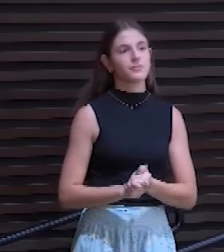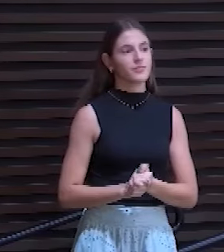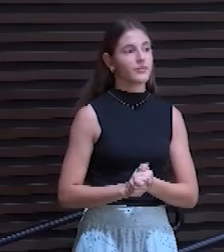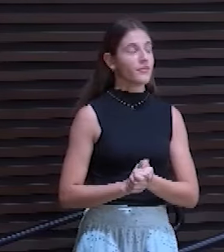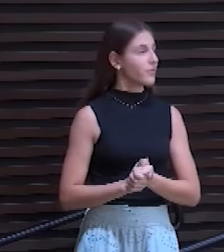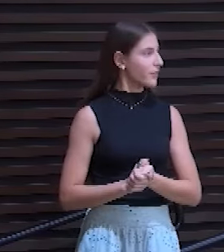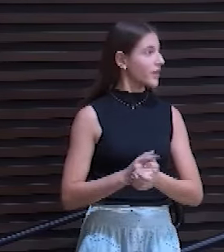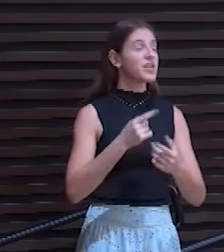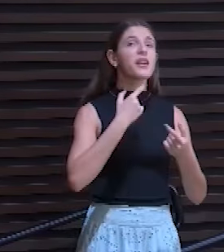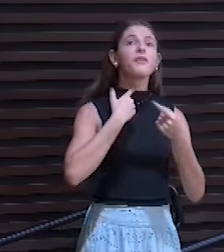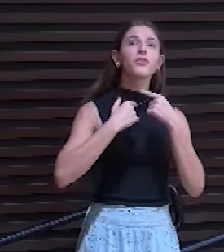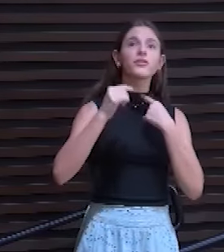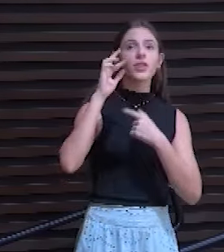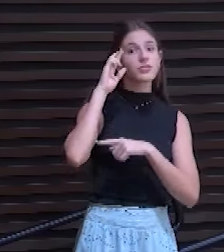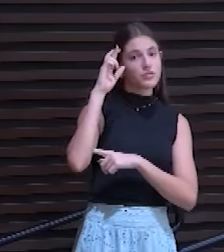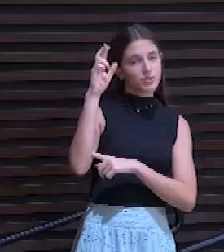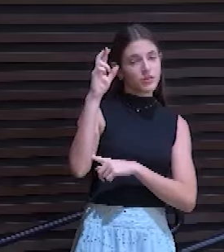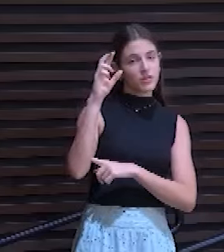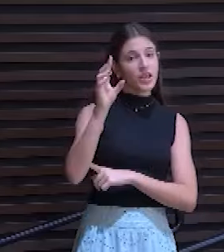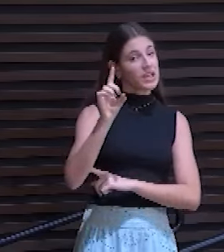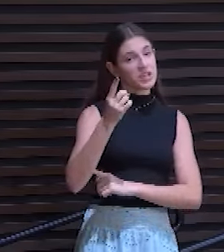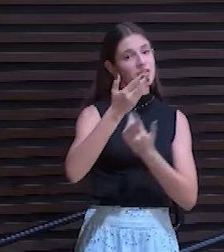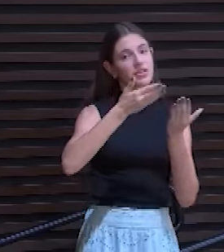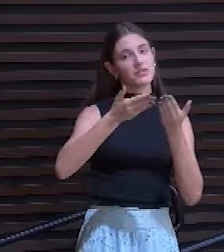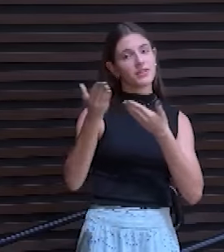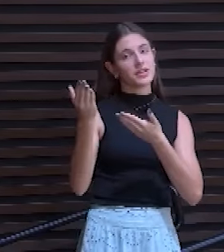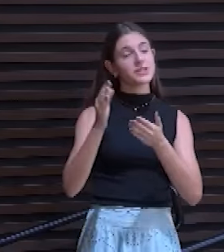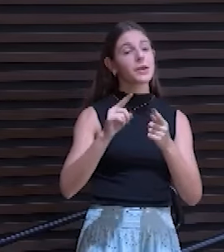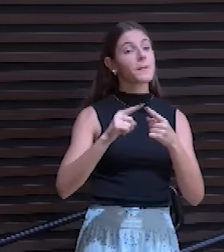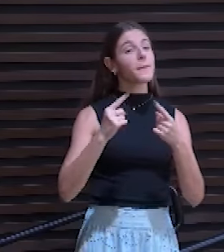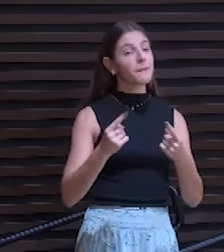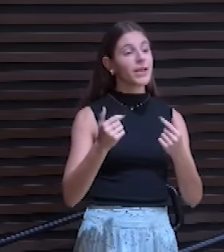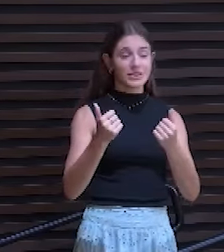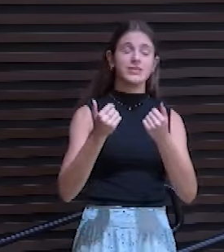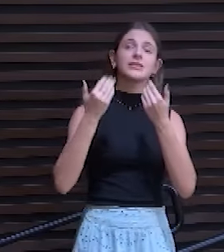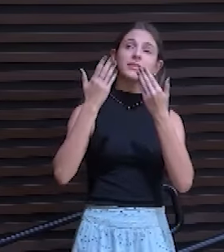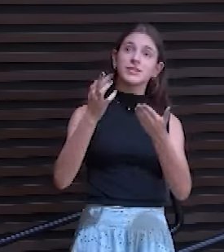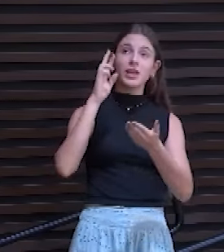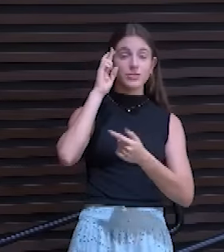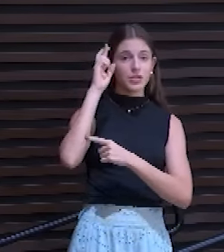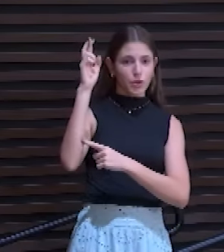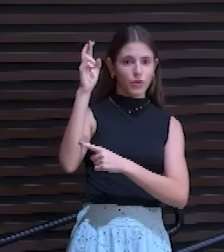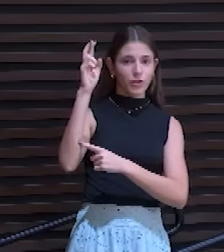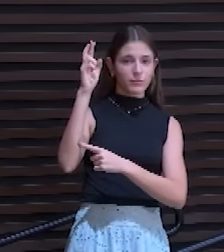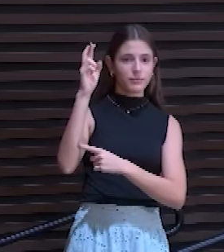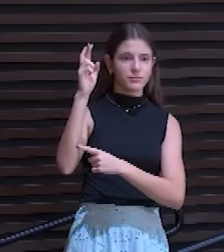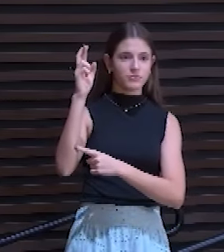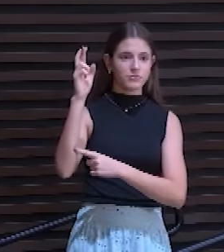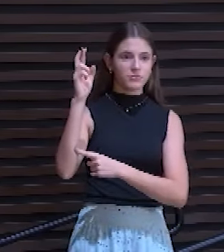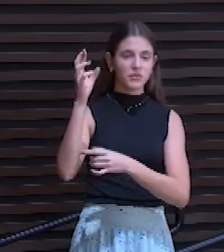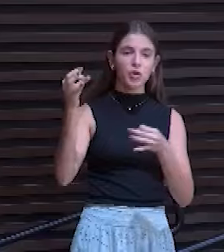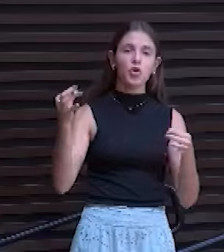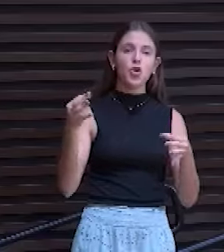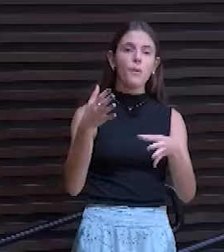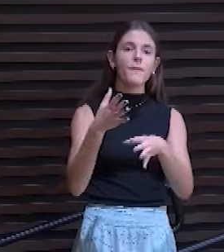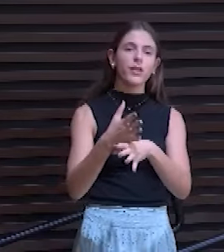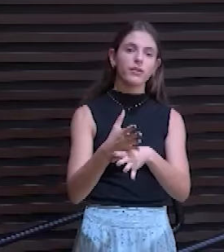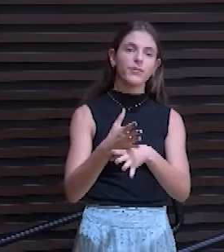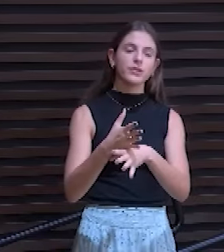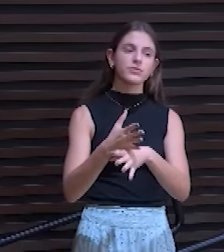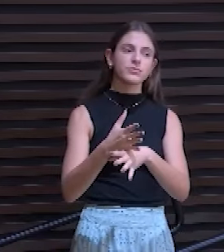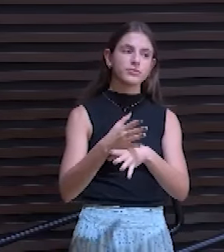ele que ela está aqui ainda. Mas consagração é isso, gente, é entregar para Deus. Agora, Deus sabe